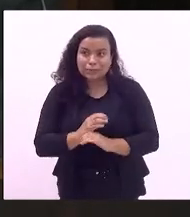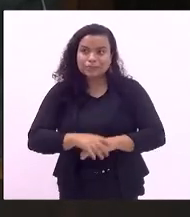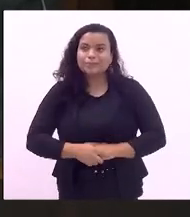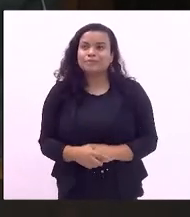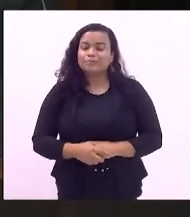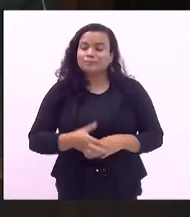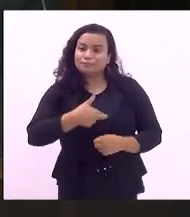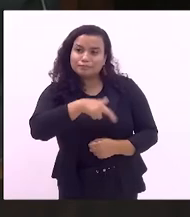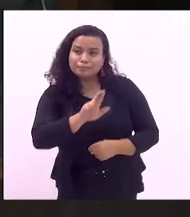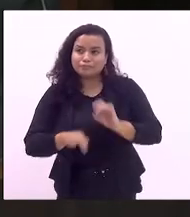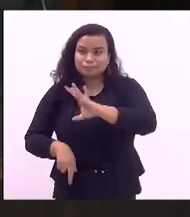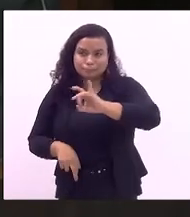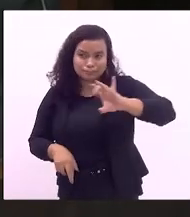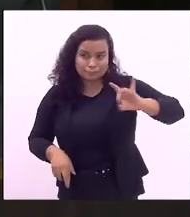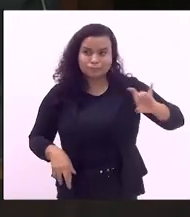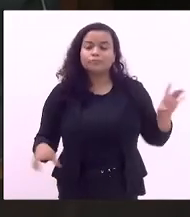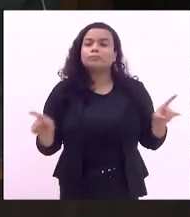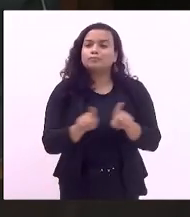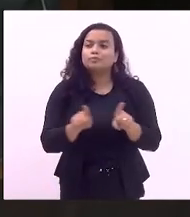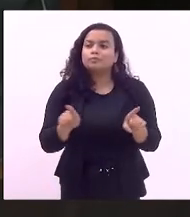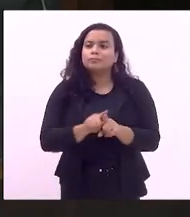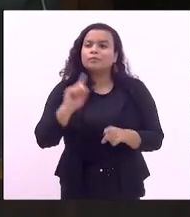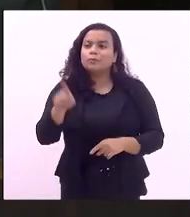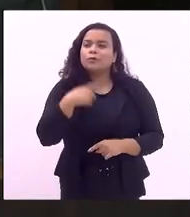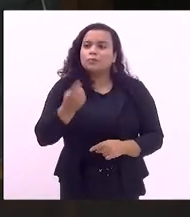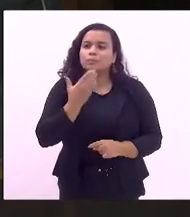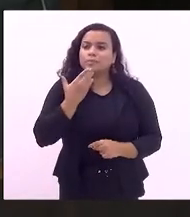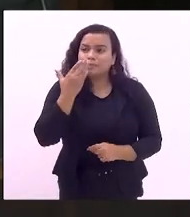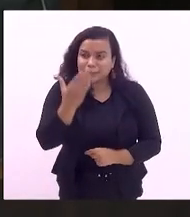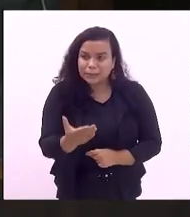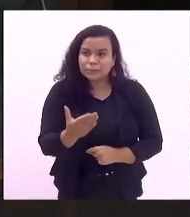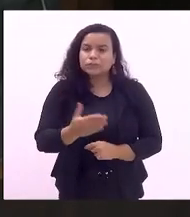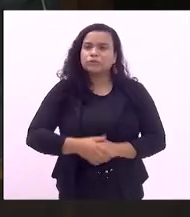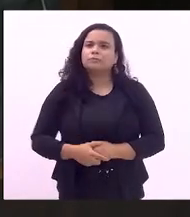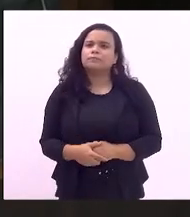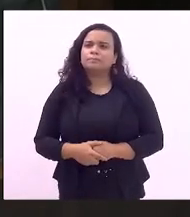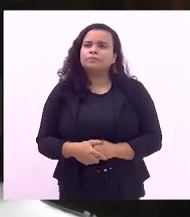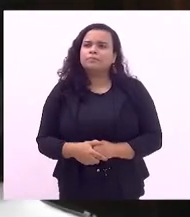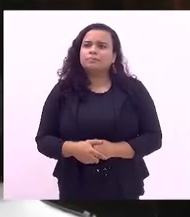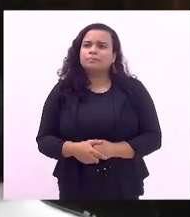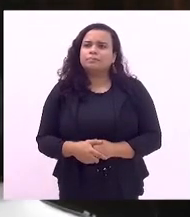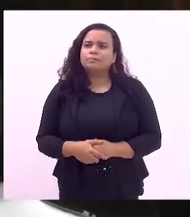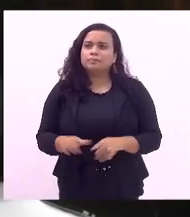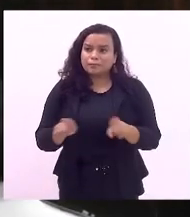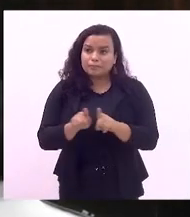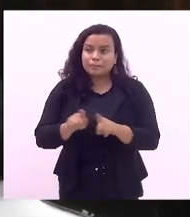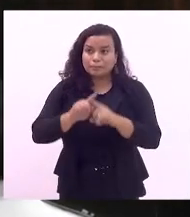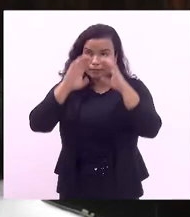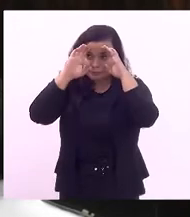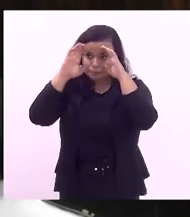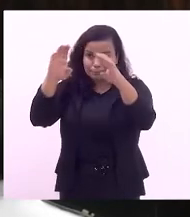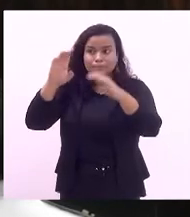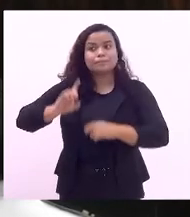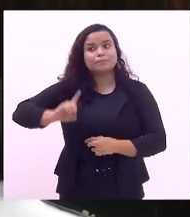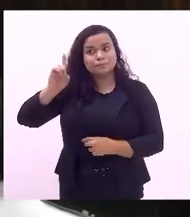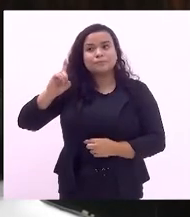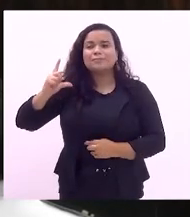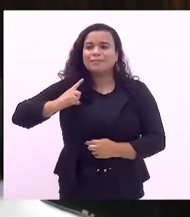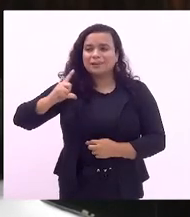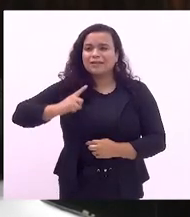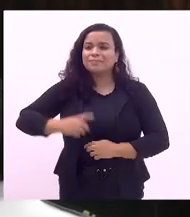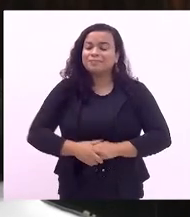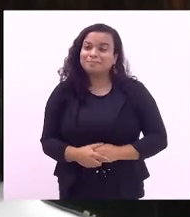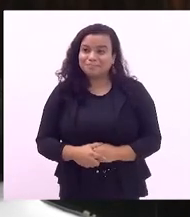como religiosos também que todos nós somos aqui e tementes a ti pelo